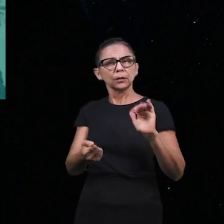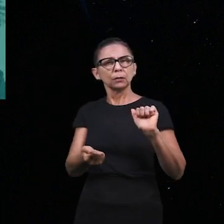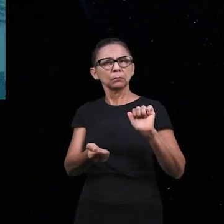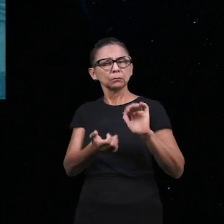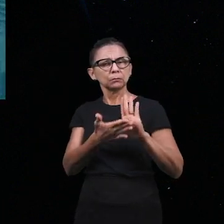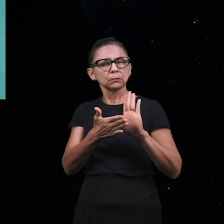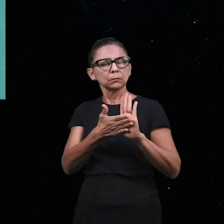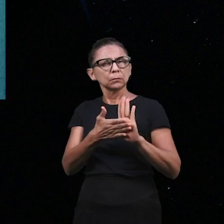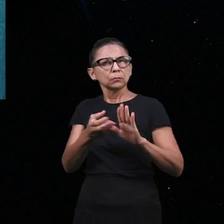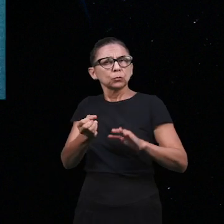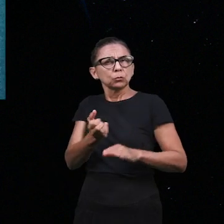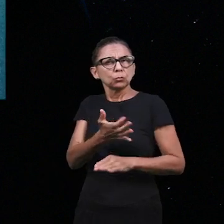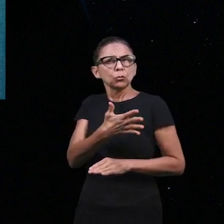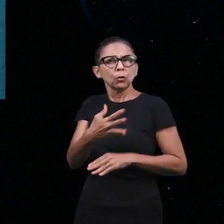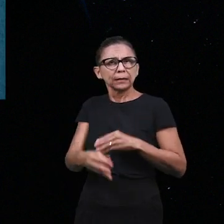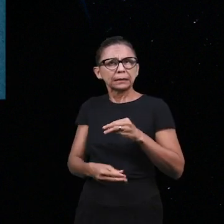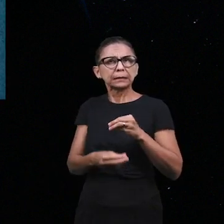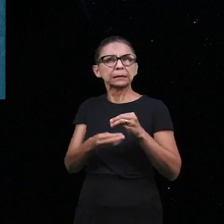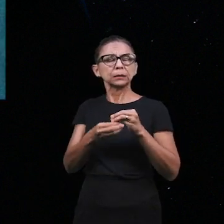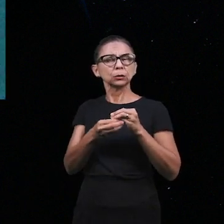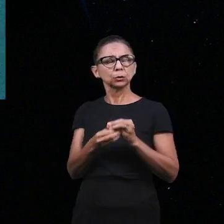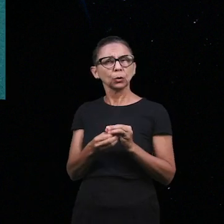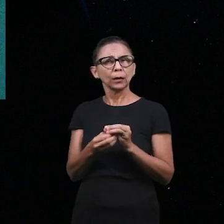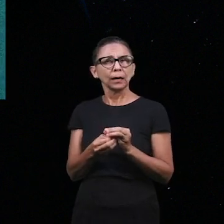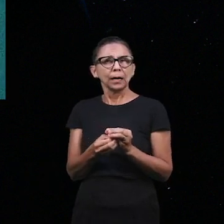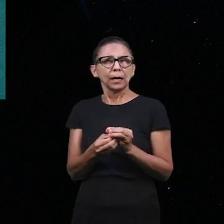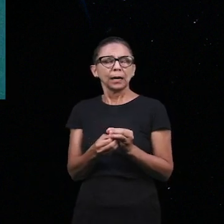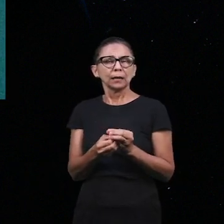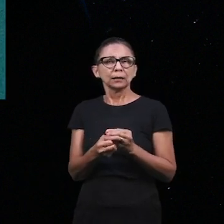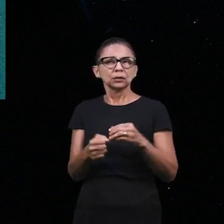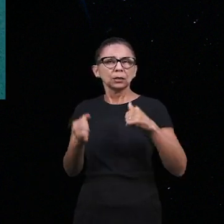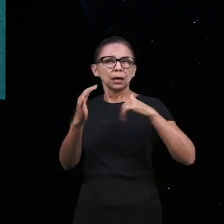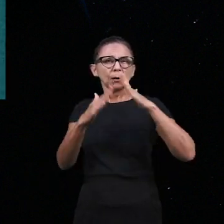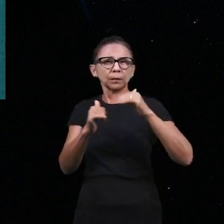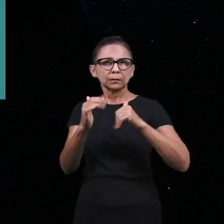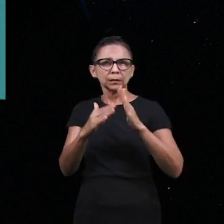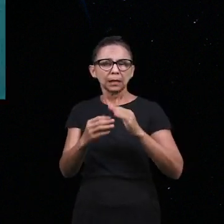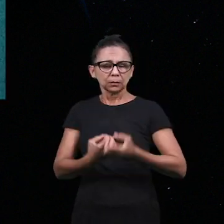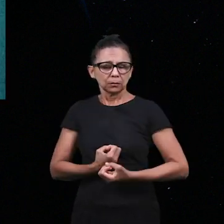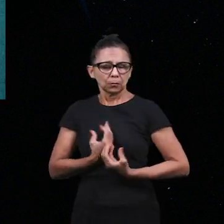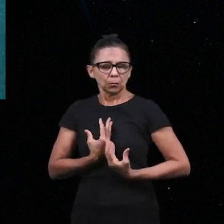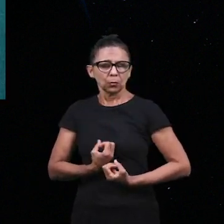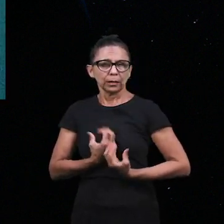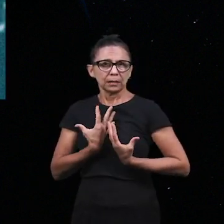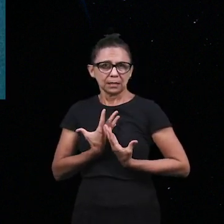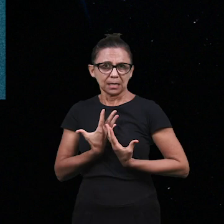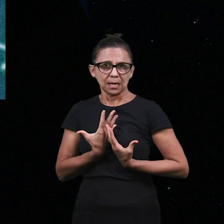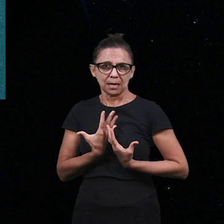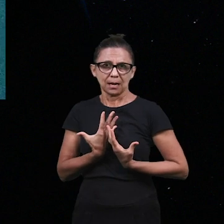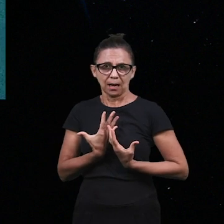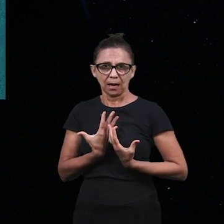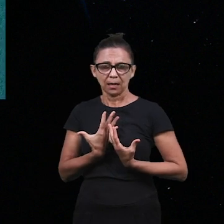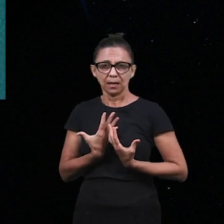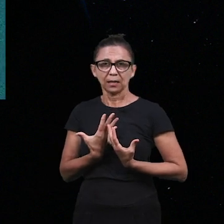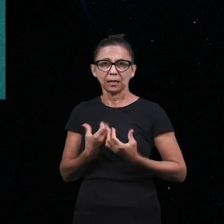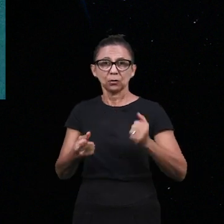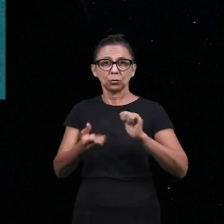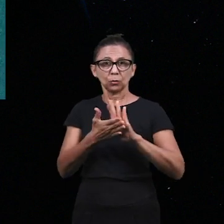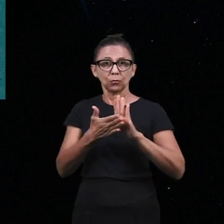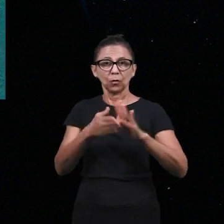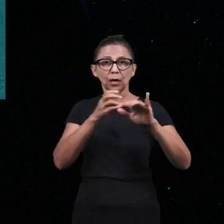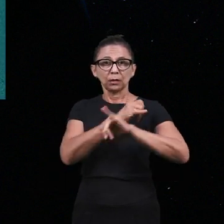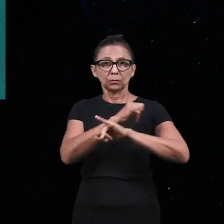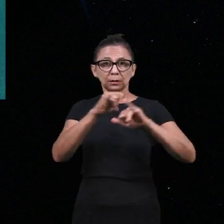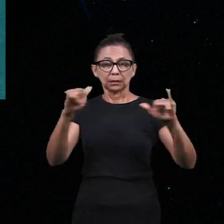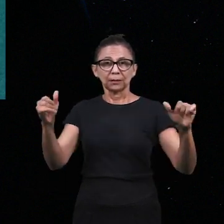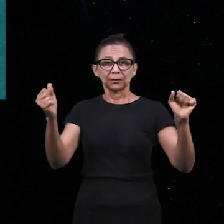Seu talento para a poesia pôde ser contemplado na letra do hino que agora passava a anunciar a glória de Jesus, o Rei